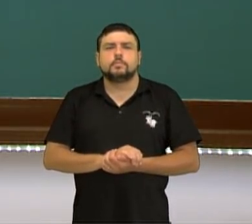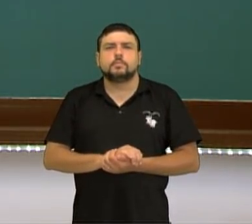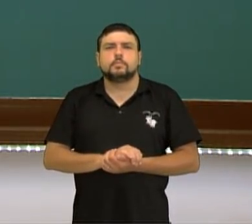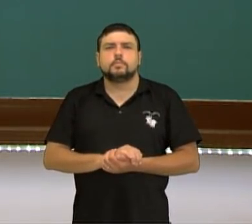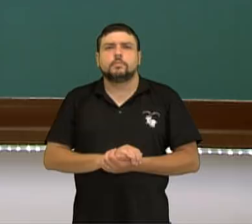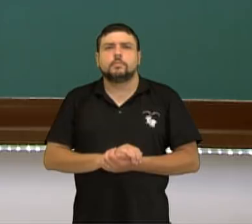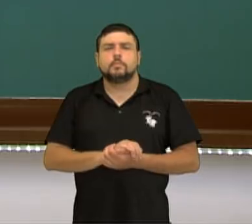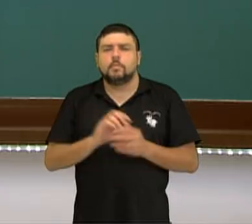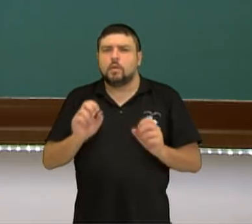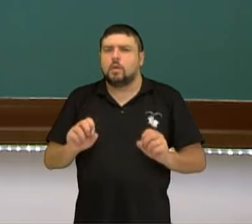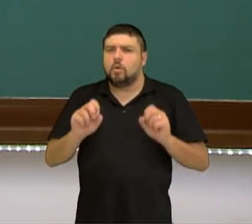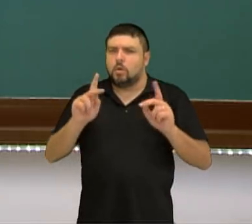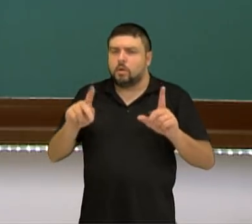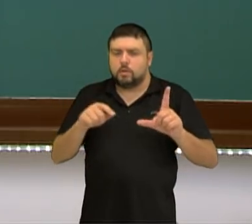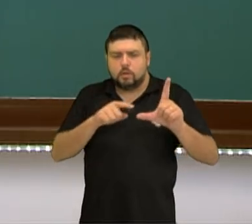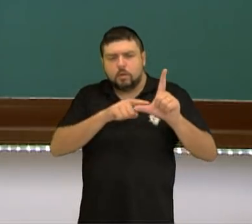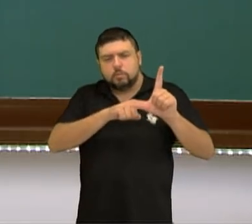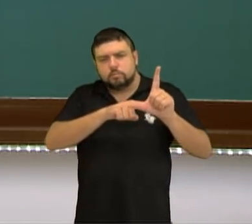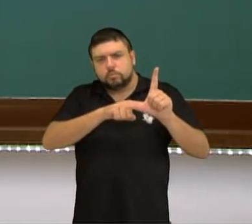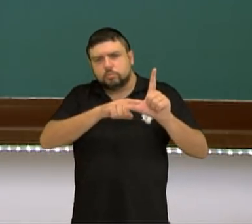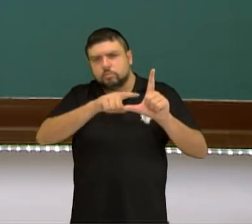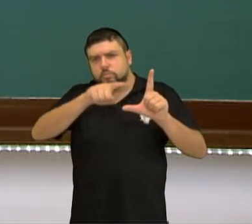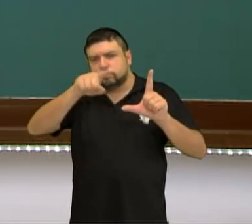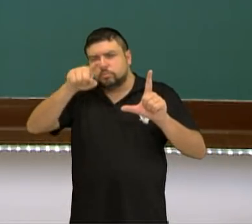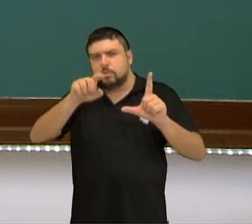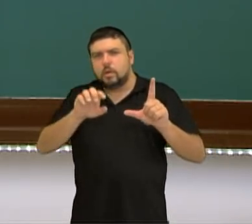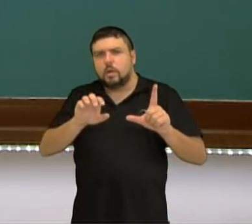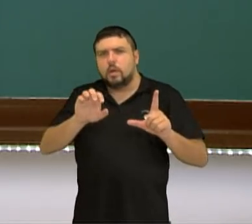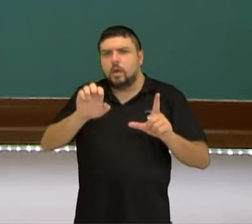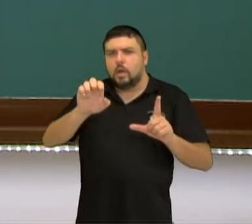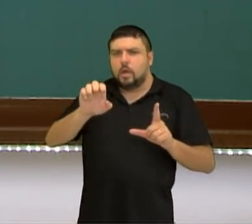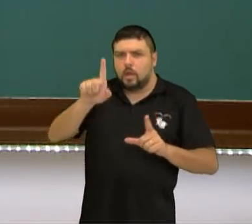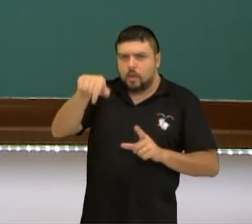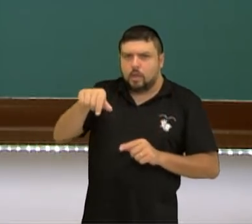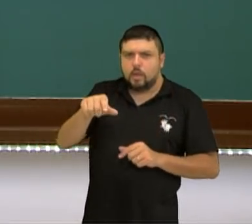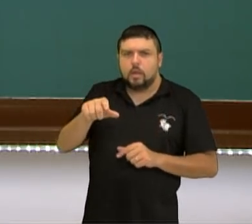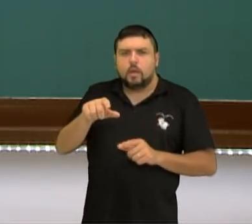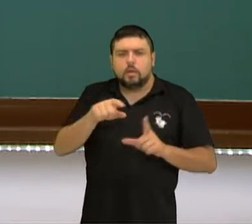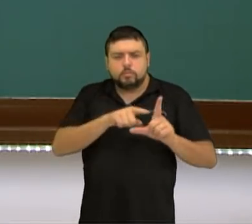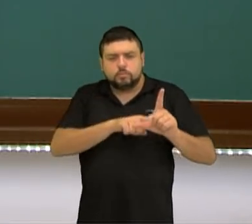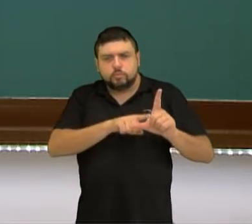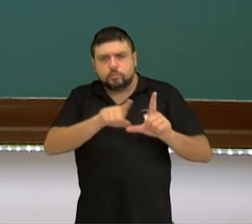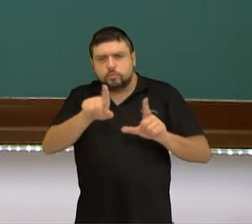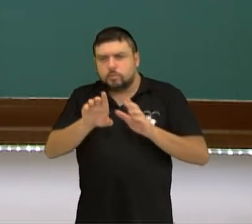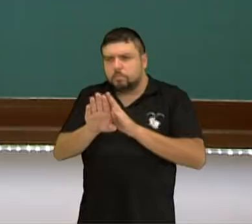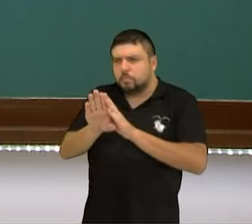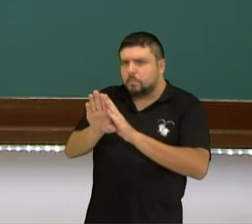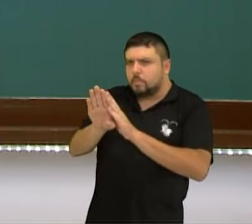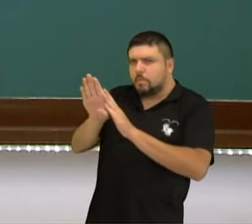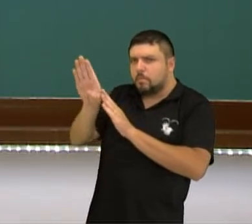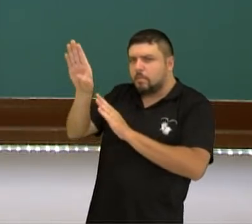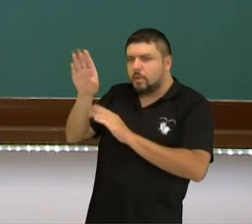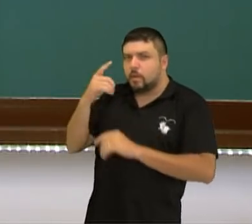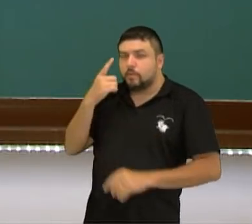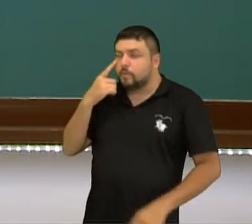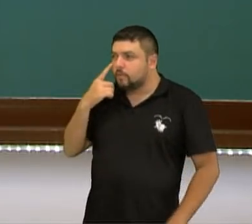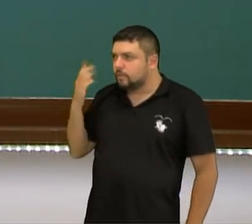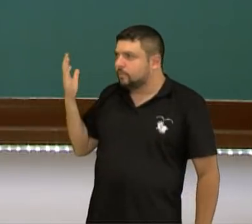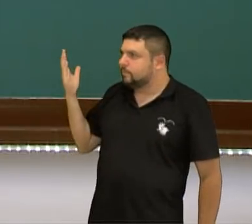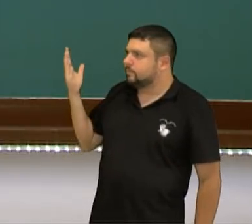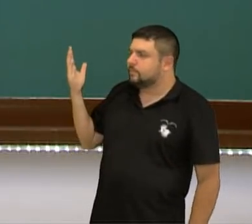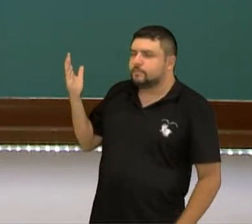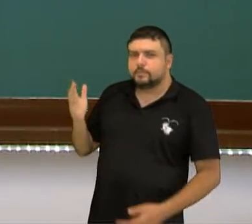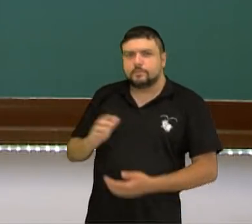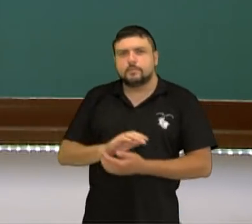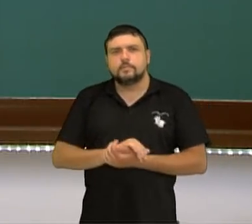Essa reta mostrou para você uma reta subindo. Eu vou voltar um pouquinho aqui no meu slide, na minha lâmina. Né? Eu